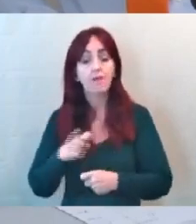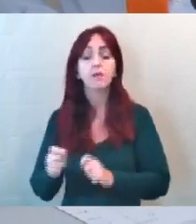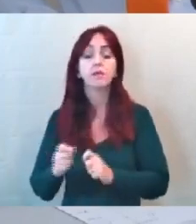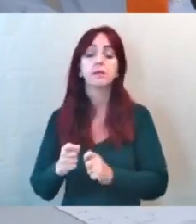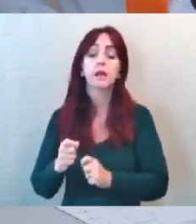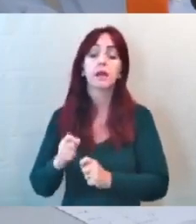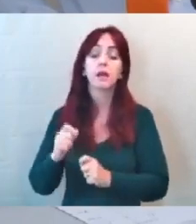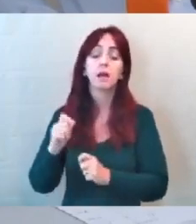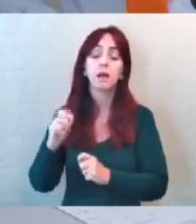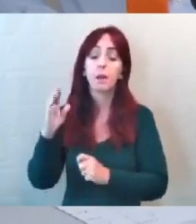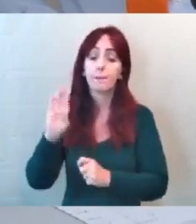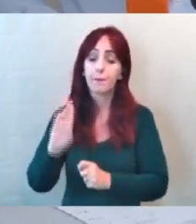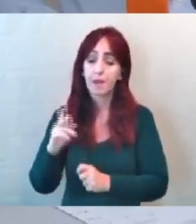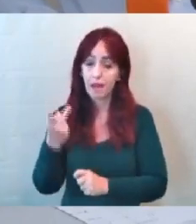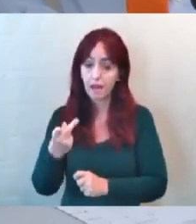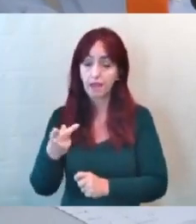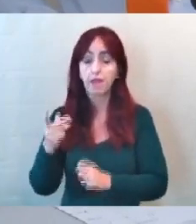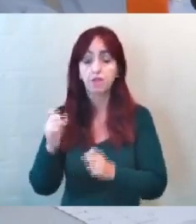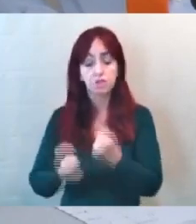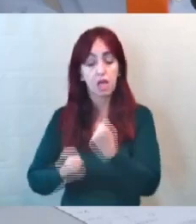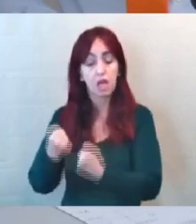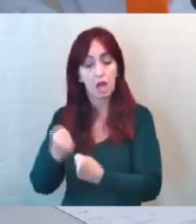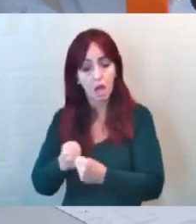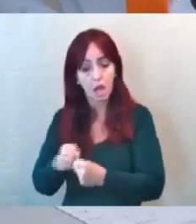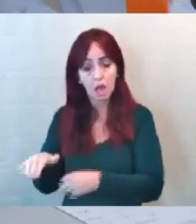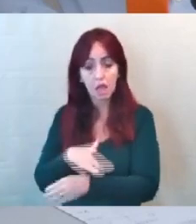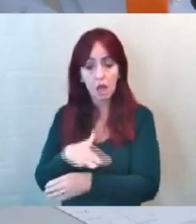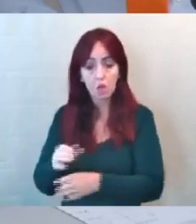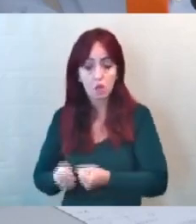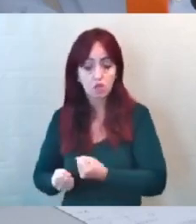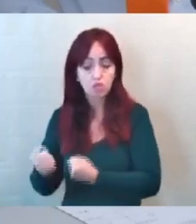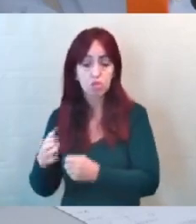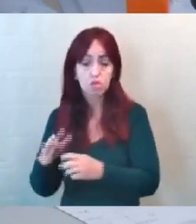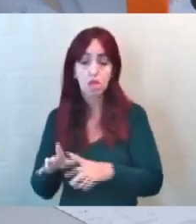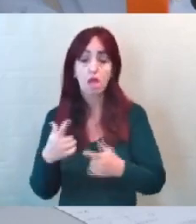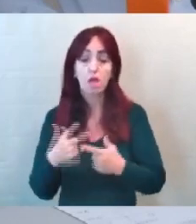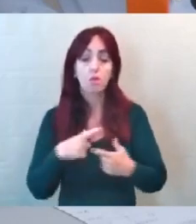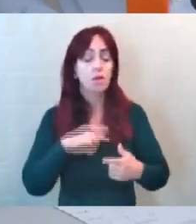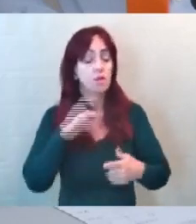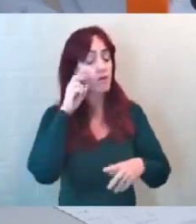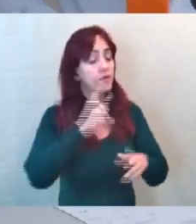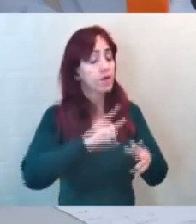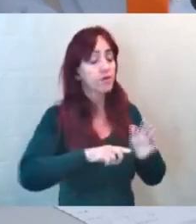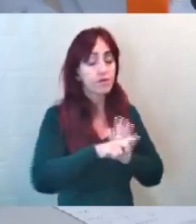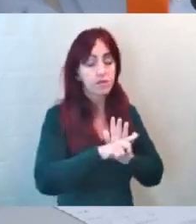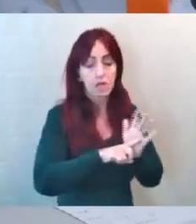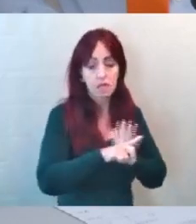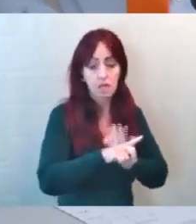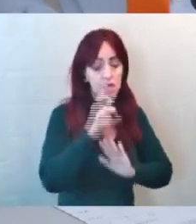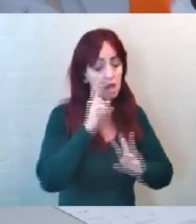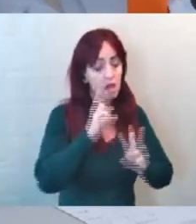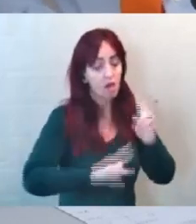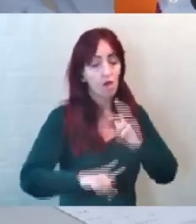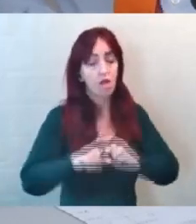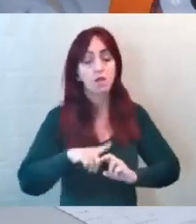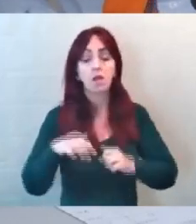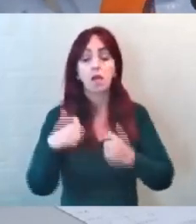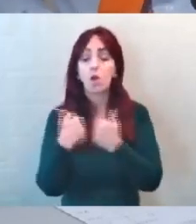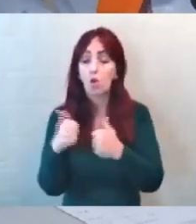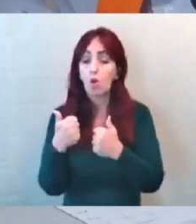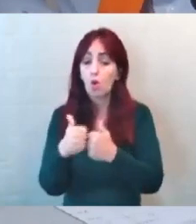é uma empresa, BH Leste Transporte, é uma empresa aí que a gente tem feito fiscalização e eles têm colocado ônibus em